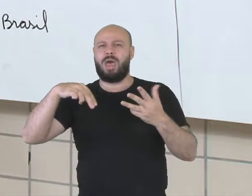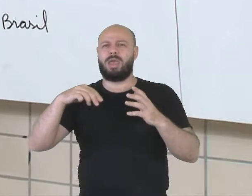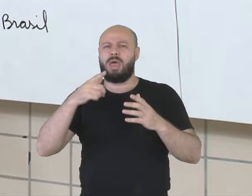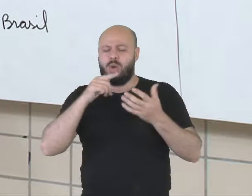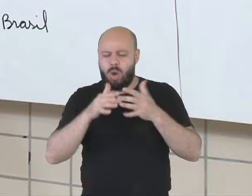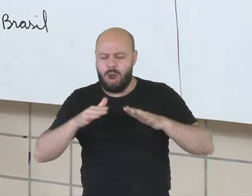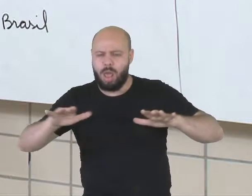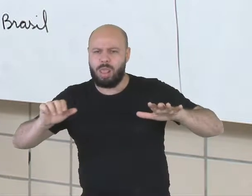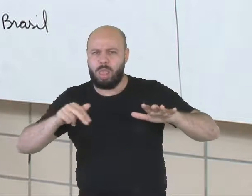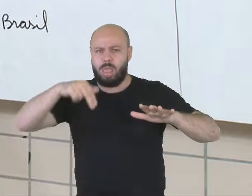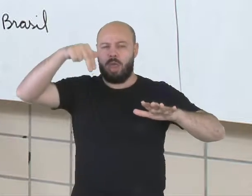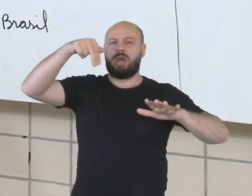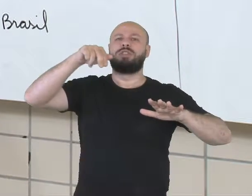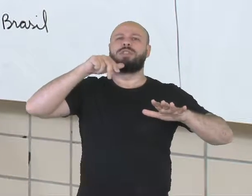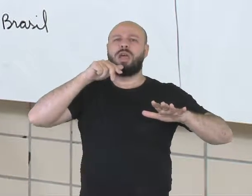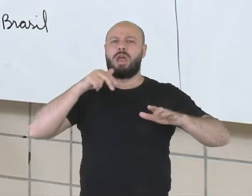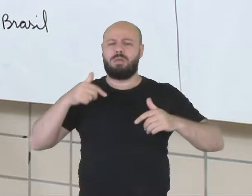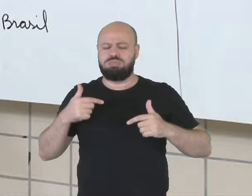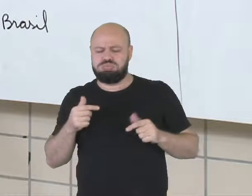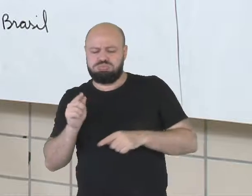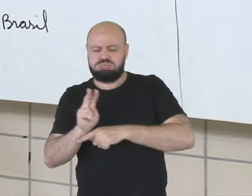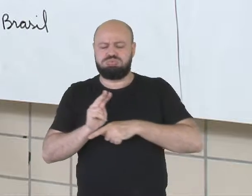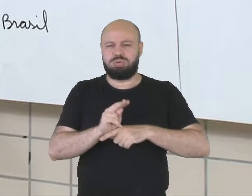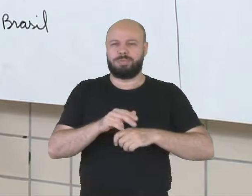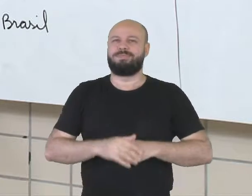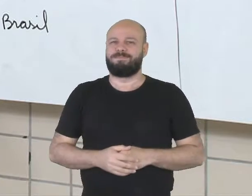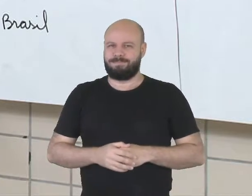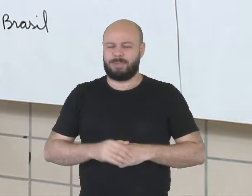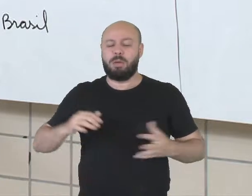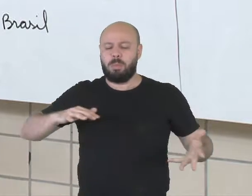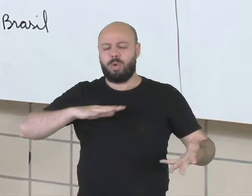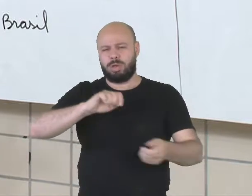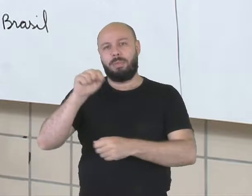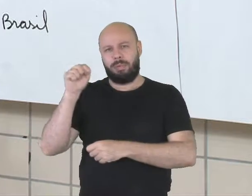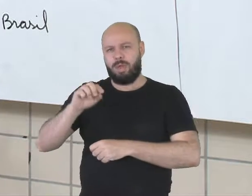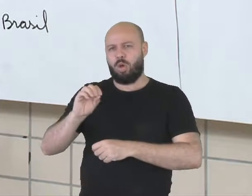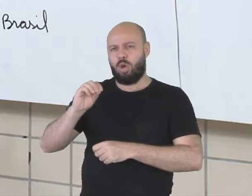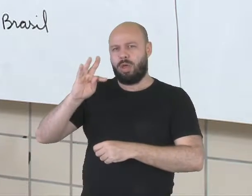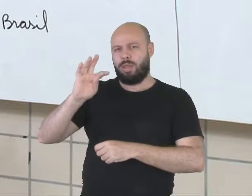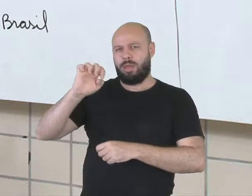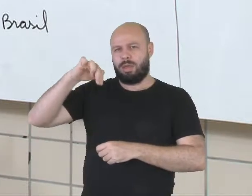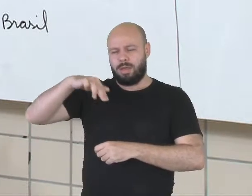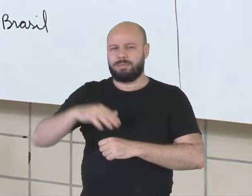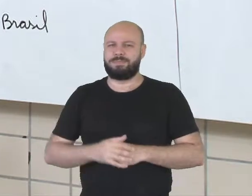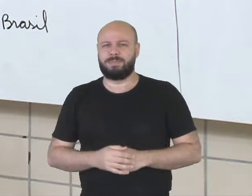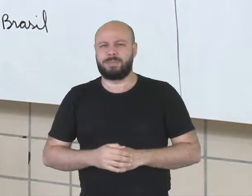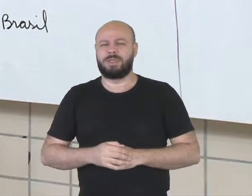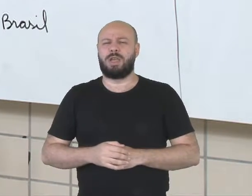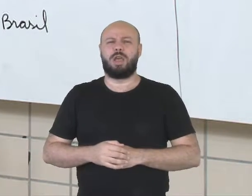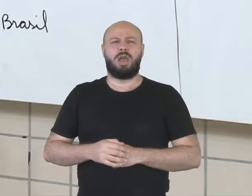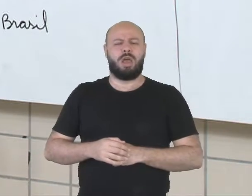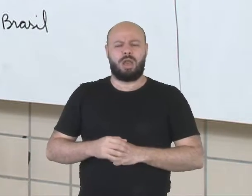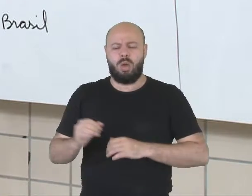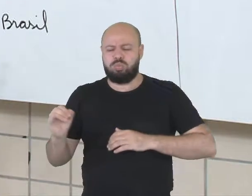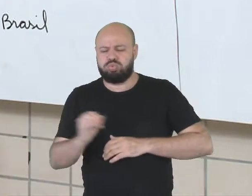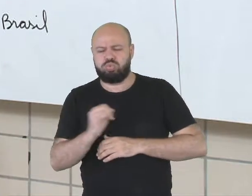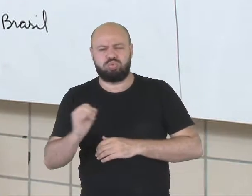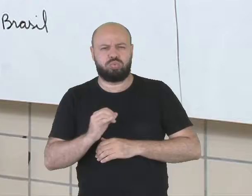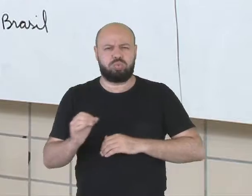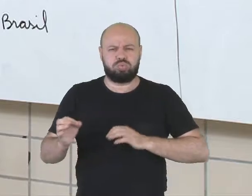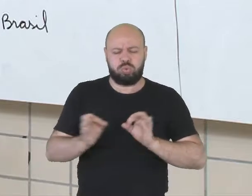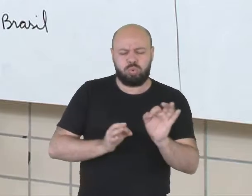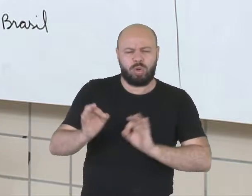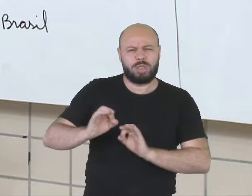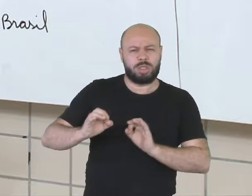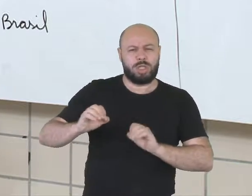ainda assim é mundial. Então, existem diversas organizações internacionais que nós